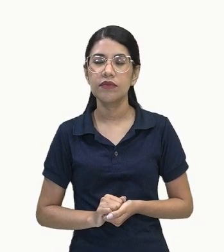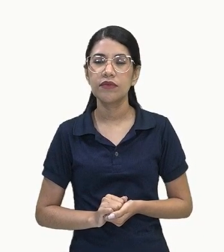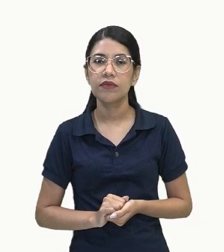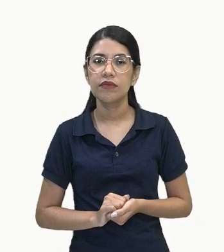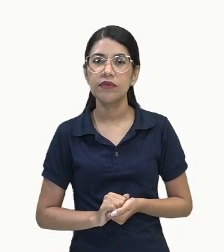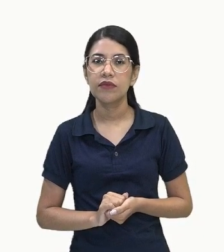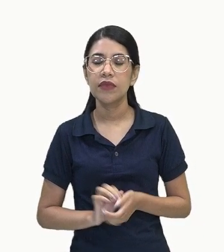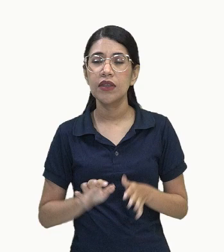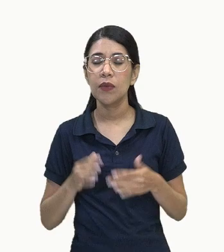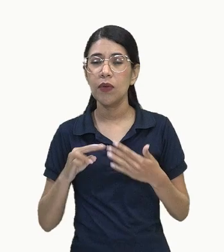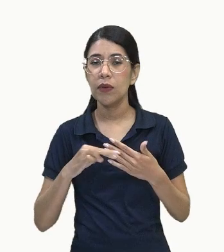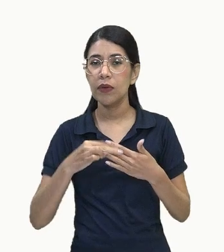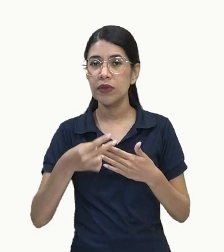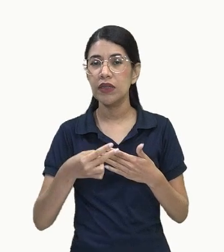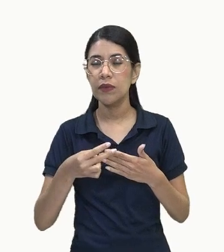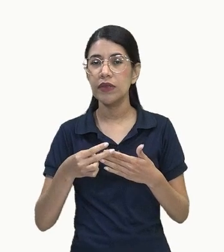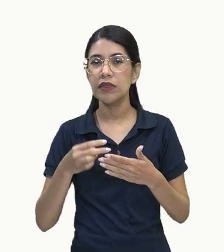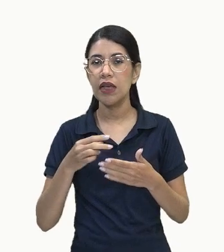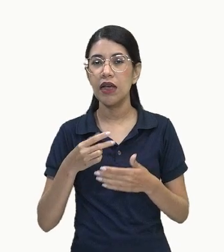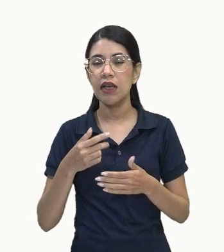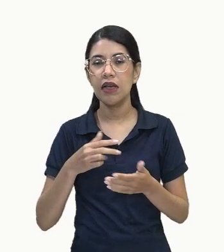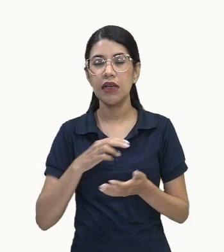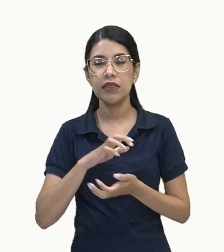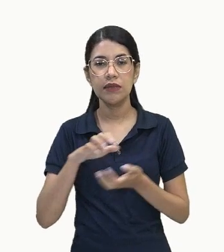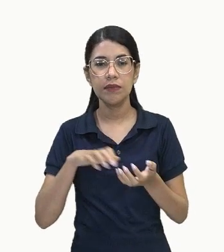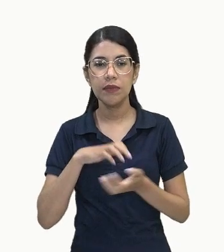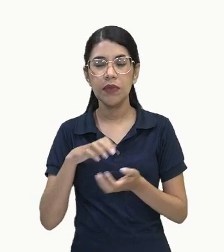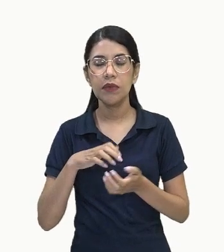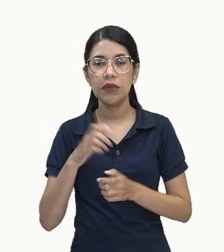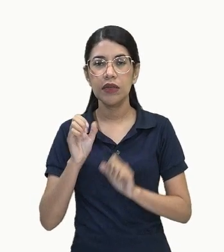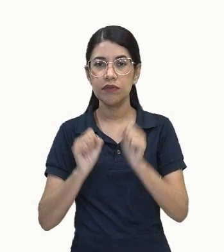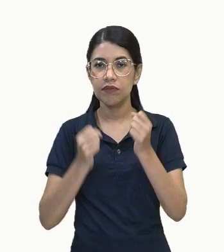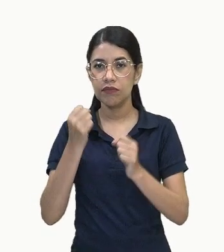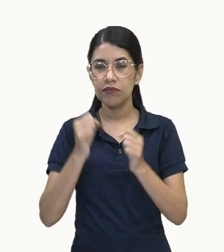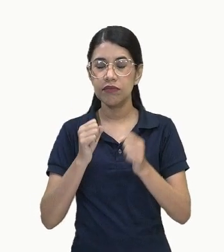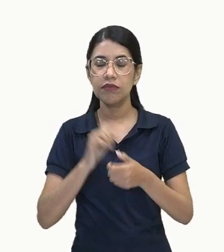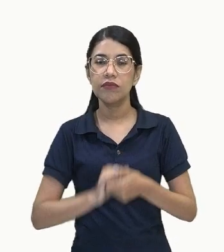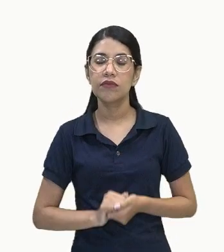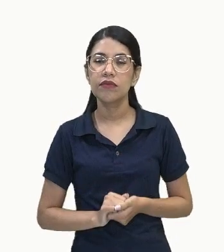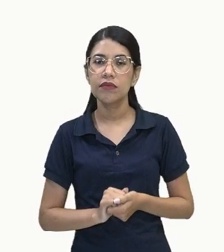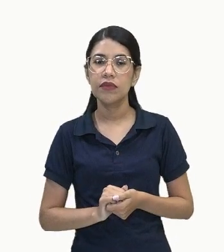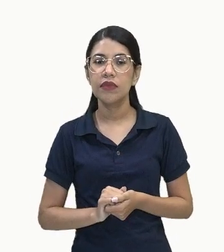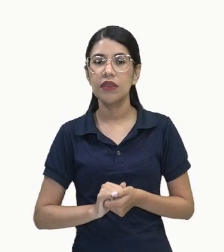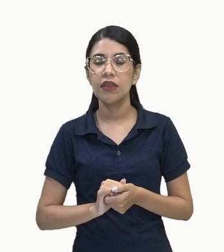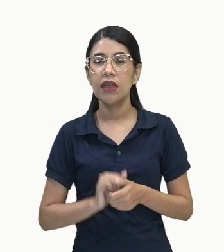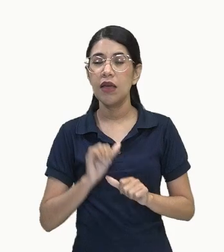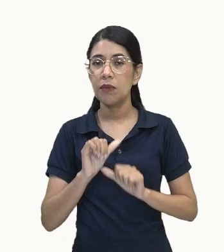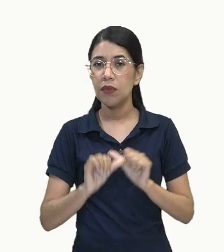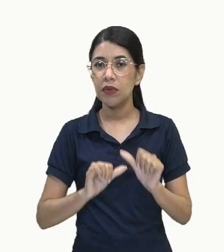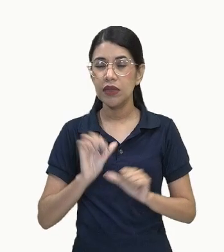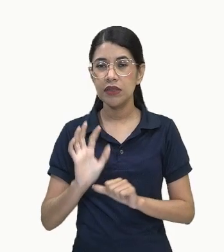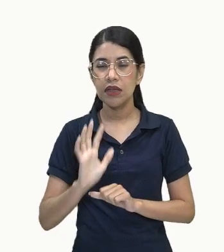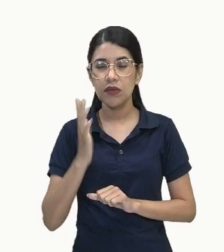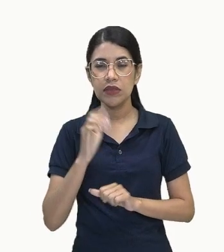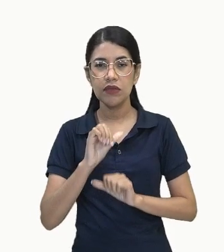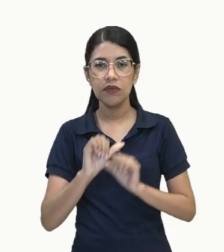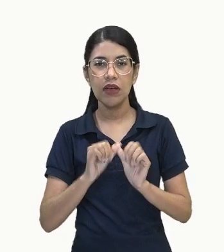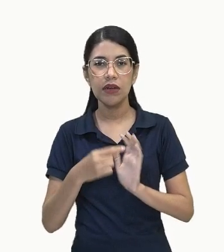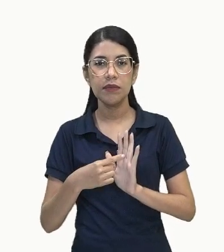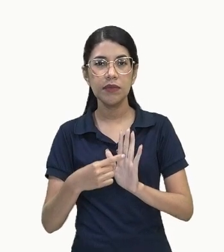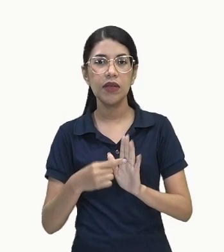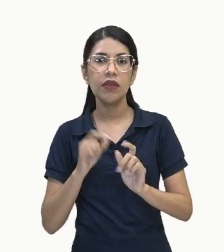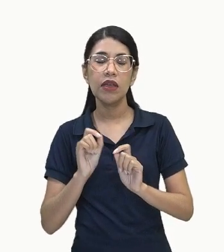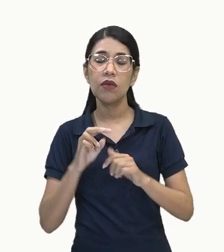Consequências da Revolução Industrial. As mudanças ocorridas com a segunda Revolução Industrial apresentaram consequências